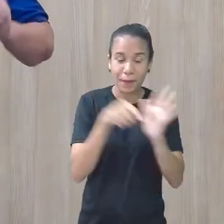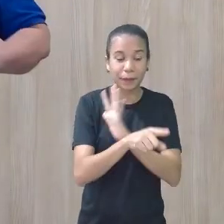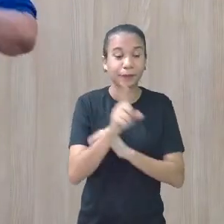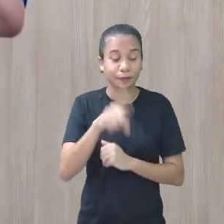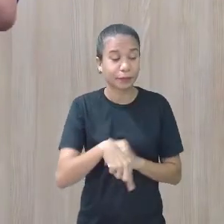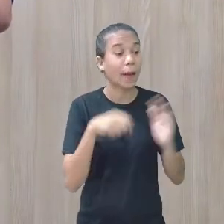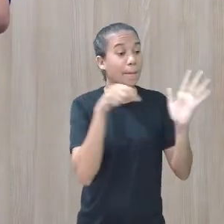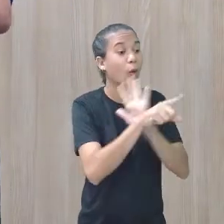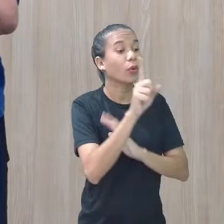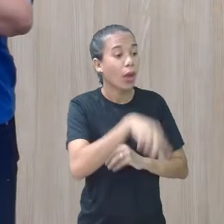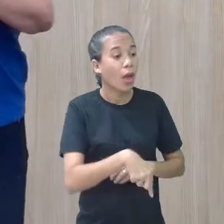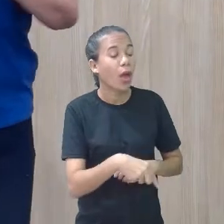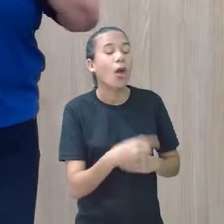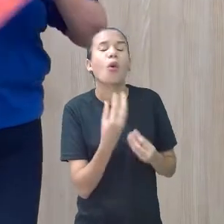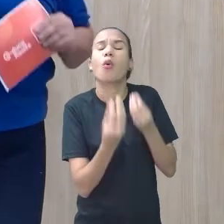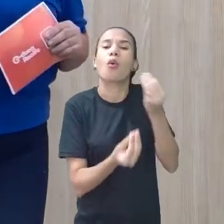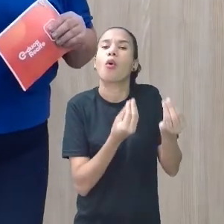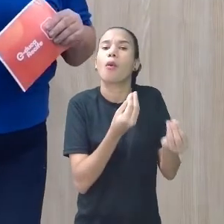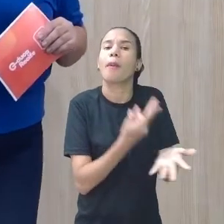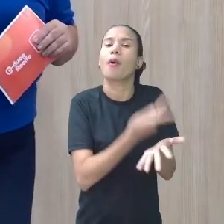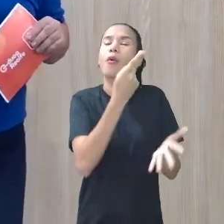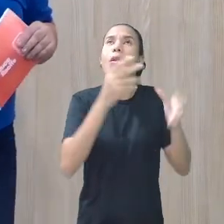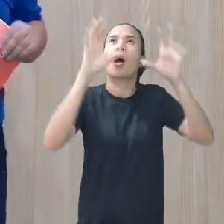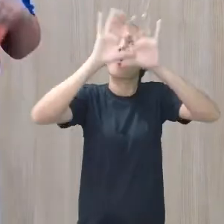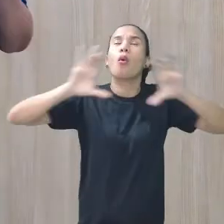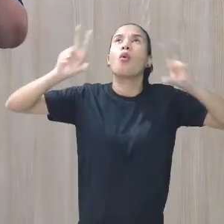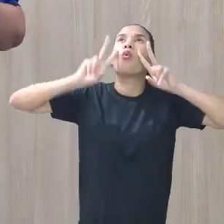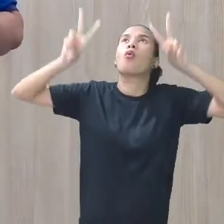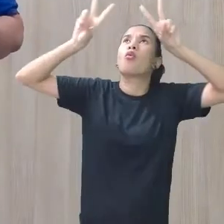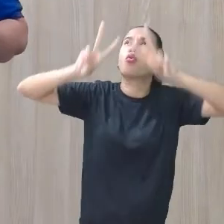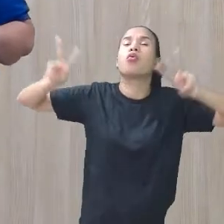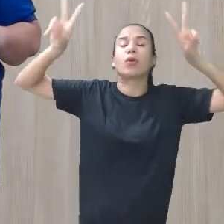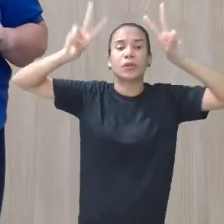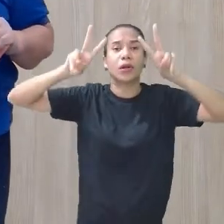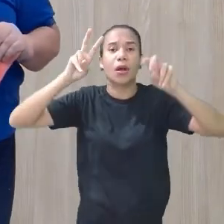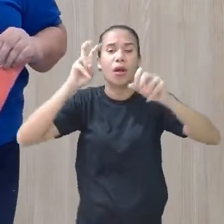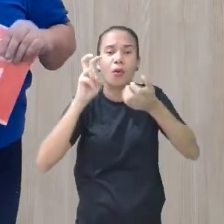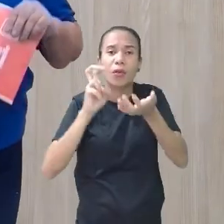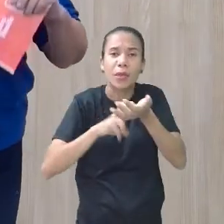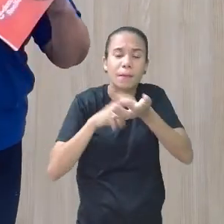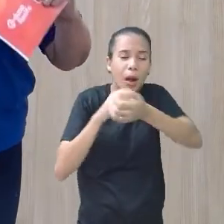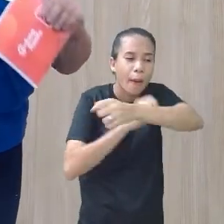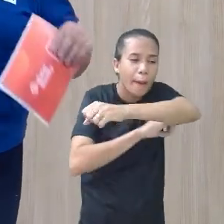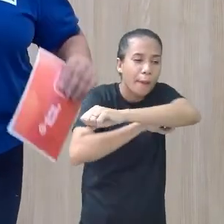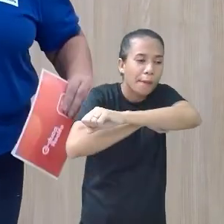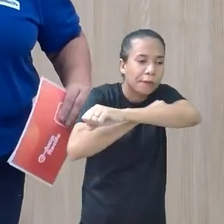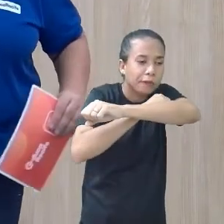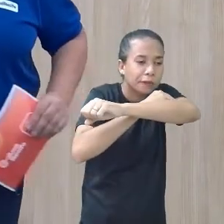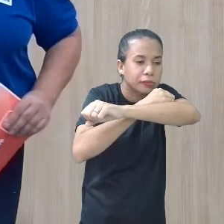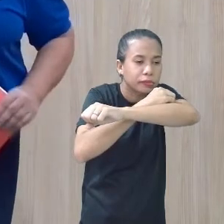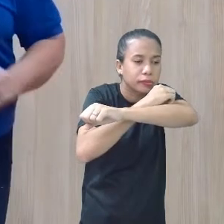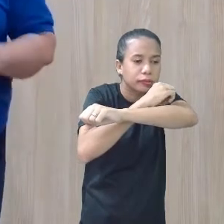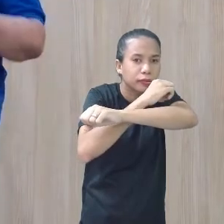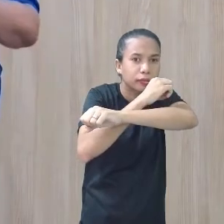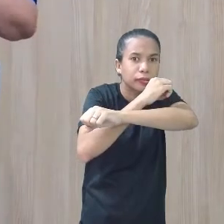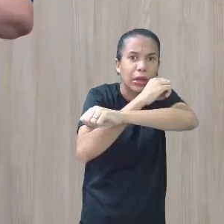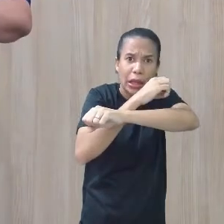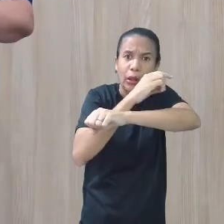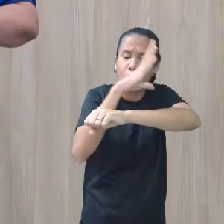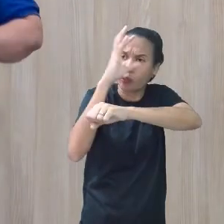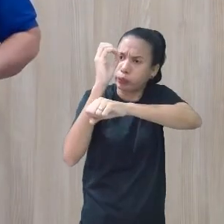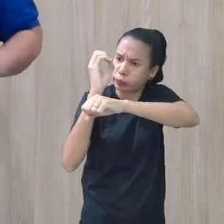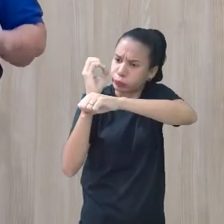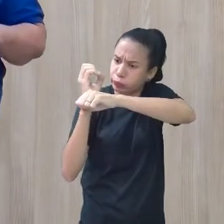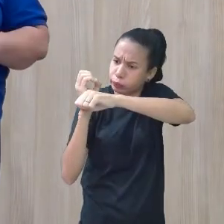pergunta foi, o que é que está acontecendo no céu nas primeiras horas da manhã, né, 4 horas da manhã, e no final